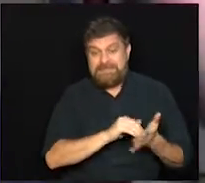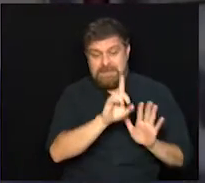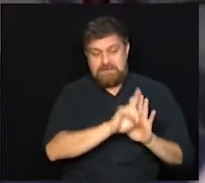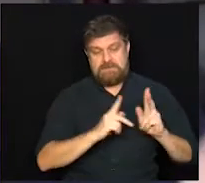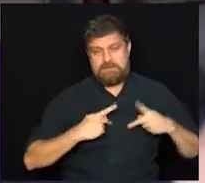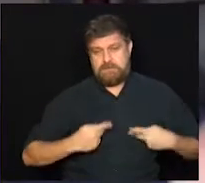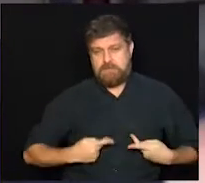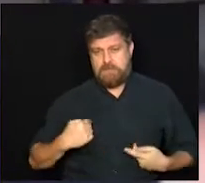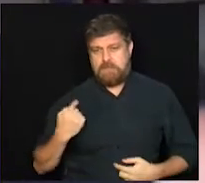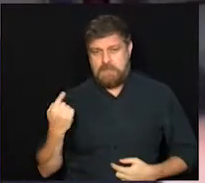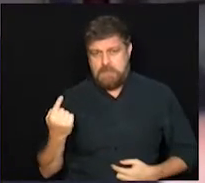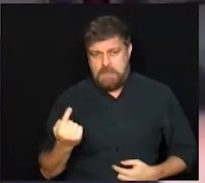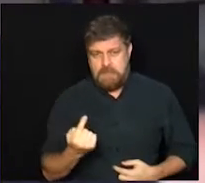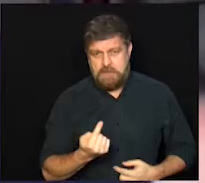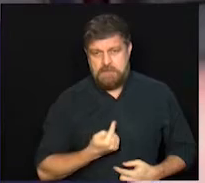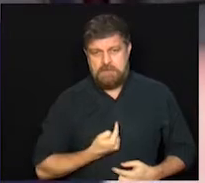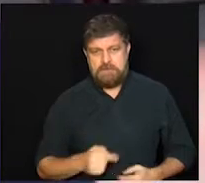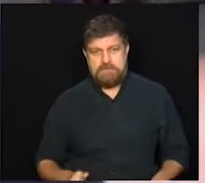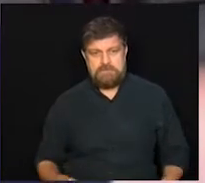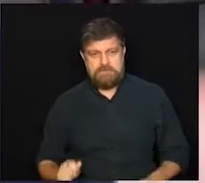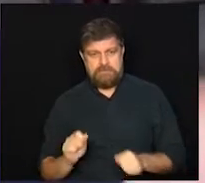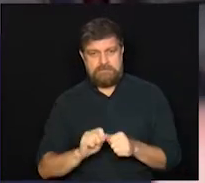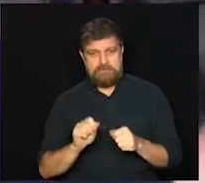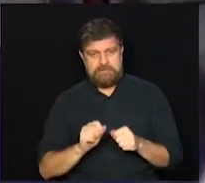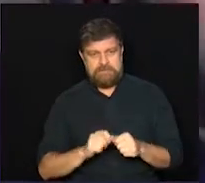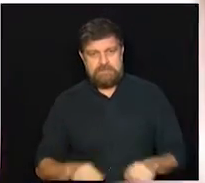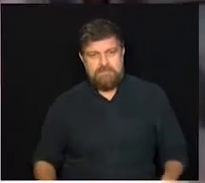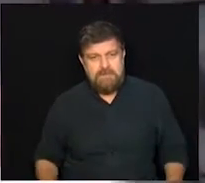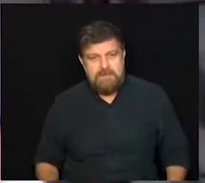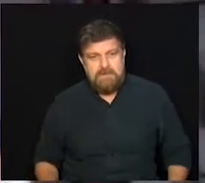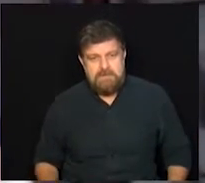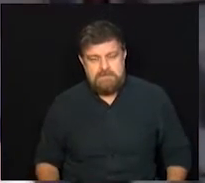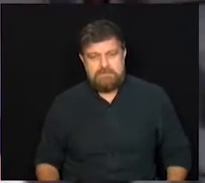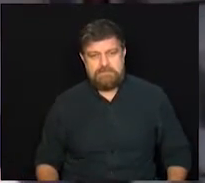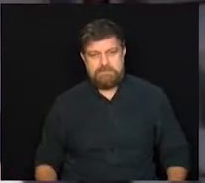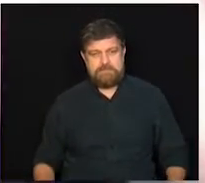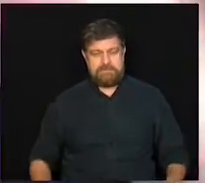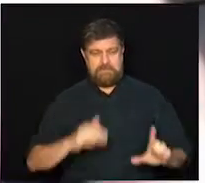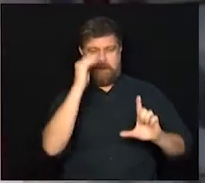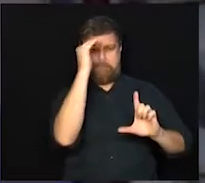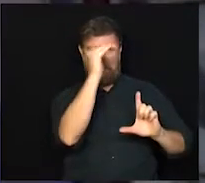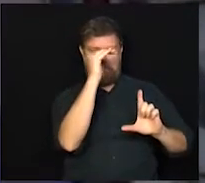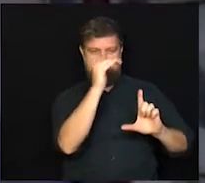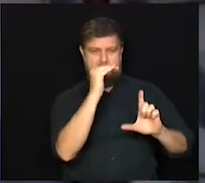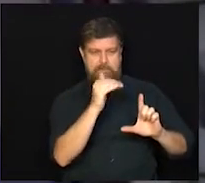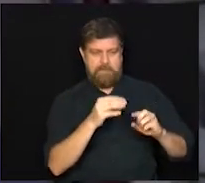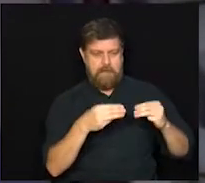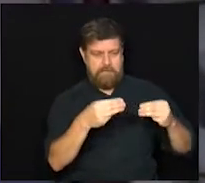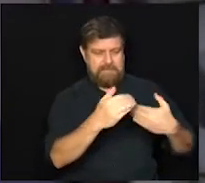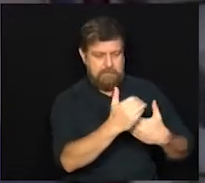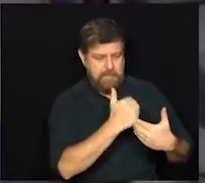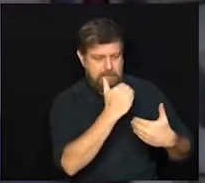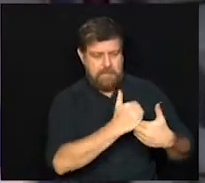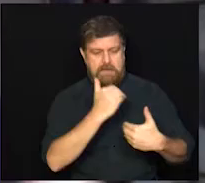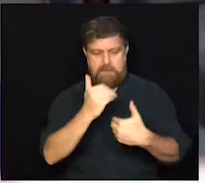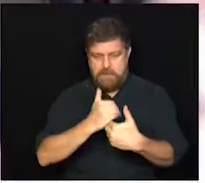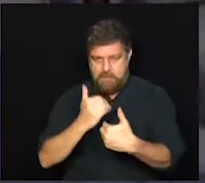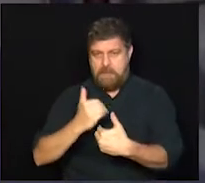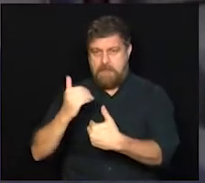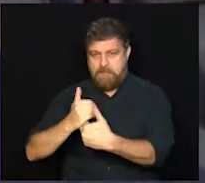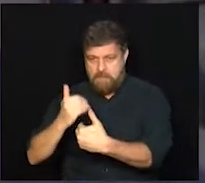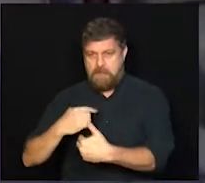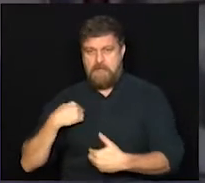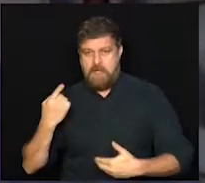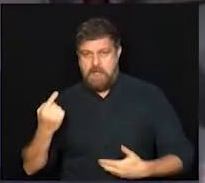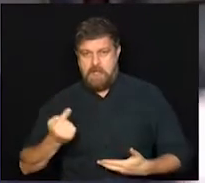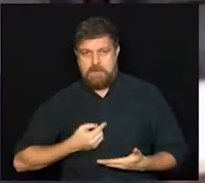nós dividimos todas as recomendações por ministério e nós encaminhamos